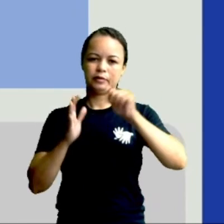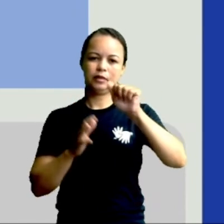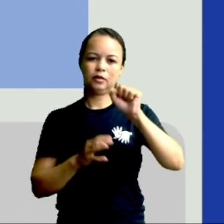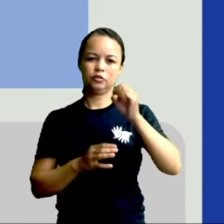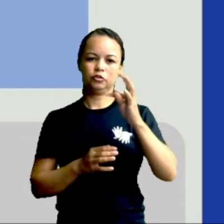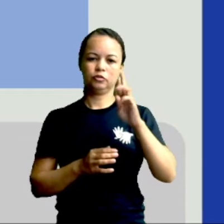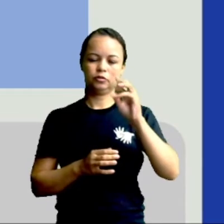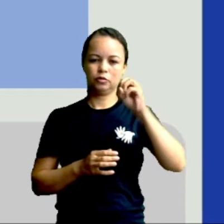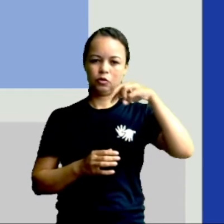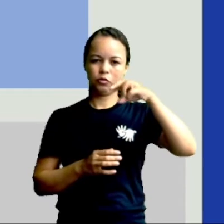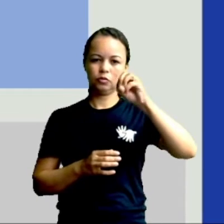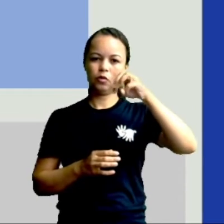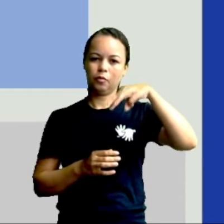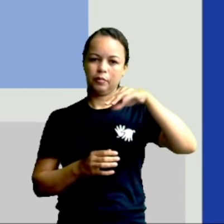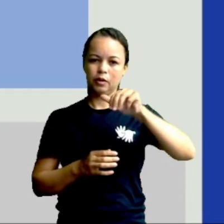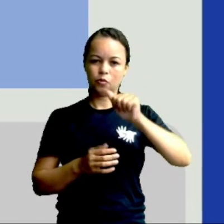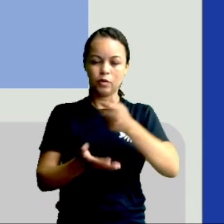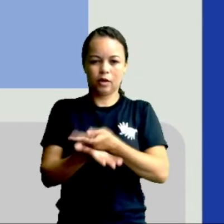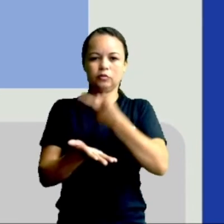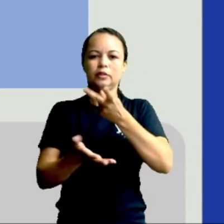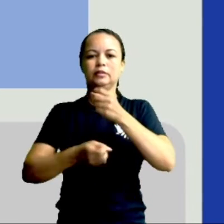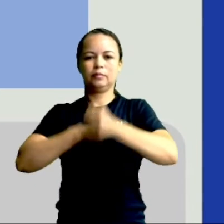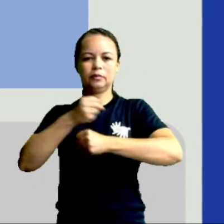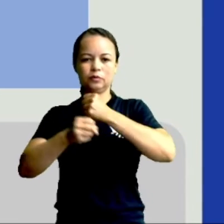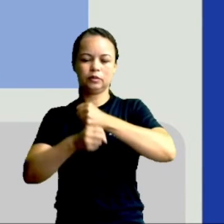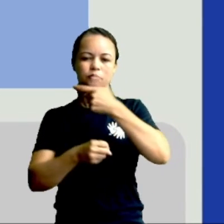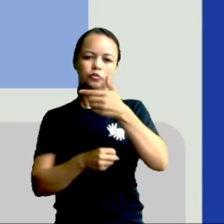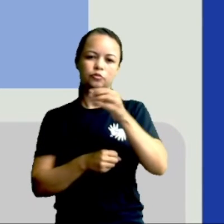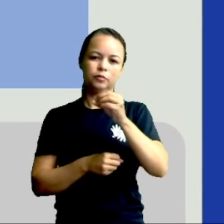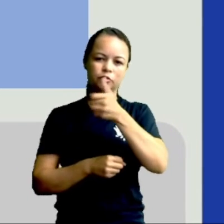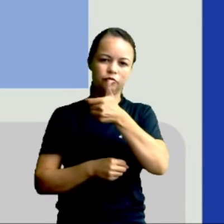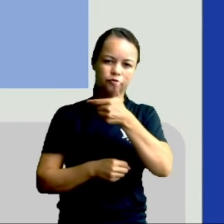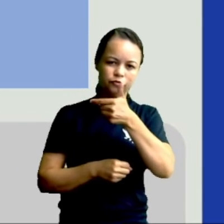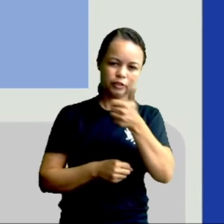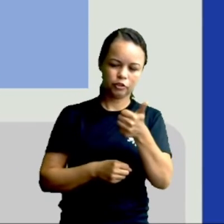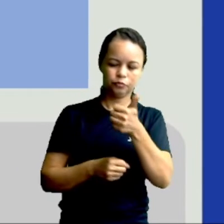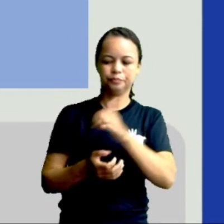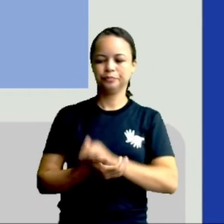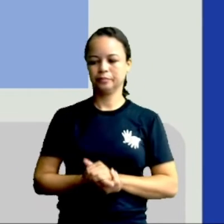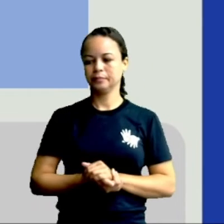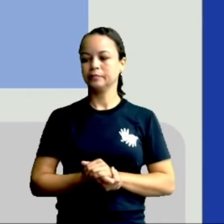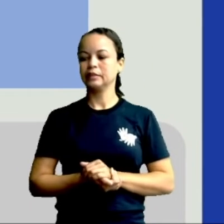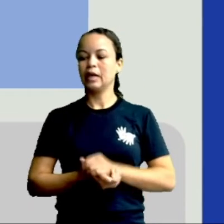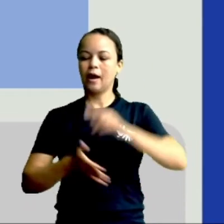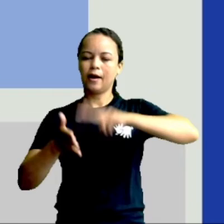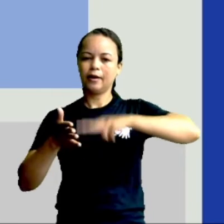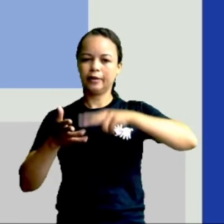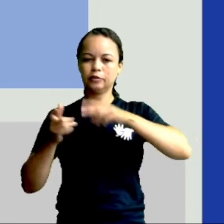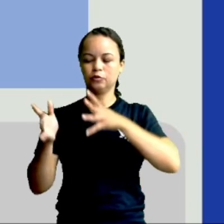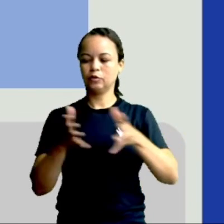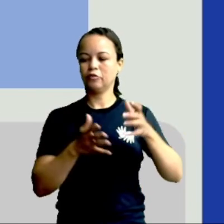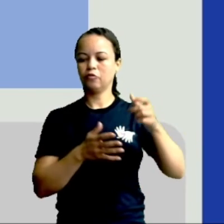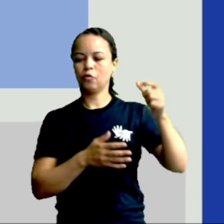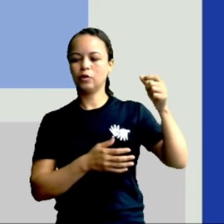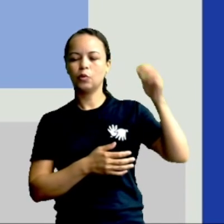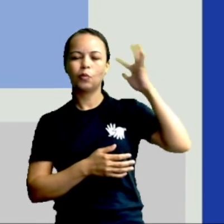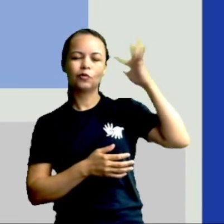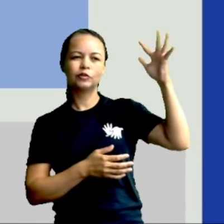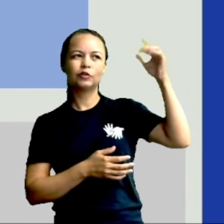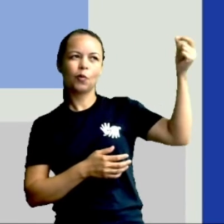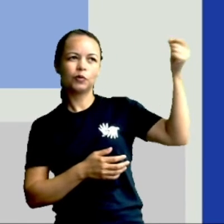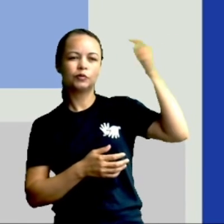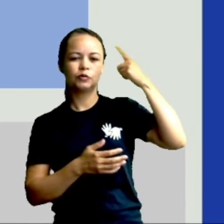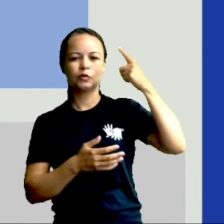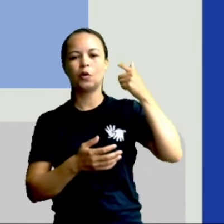e os acontecimentos de 2021. A leitura de leite foi O Sonho do Sol, de Sandra Ferrari